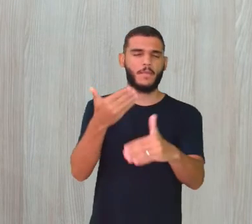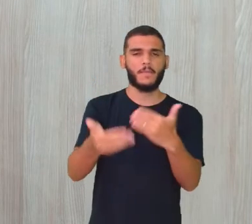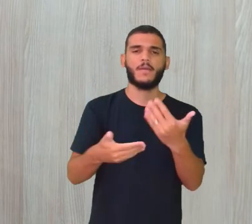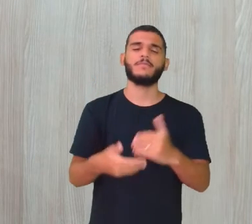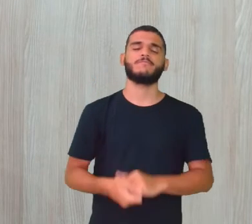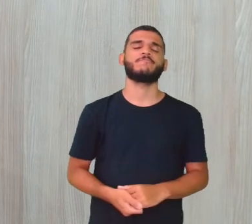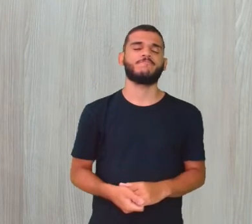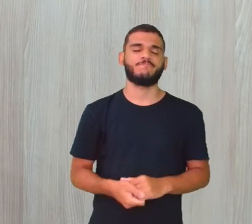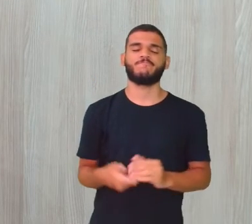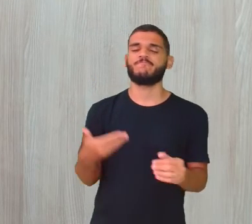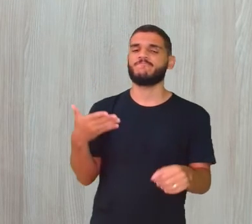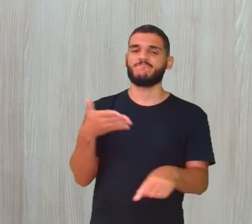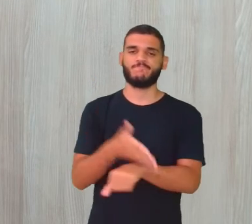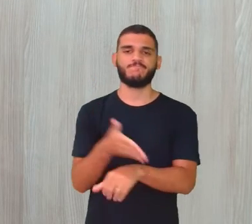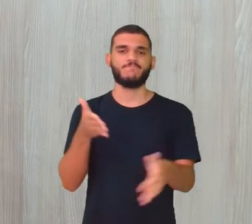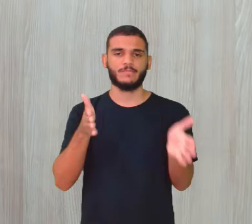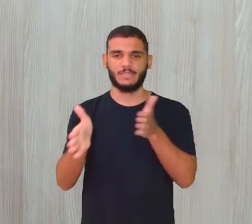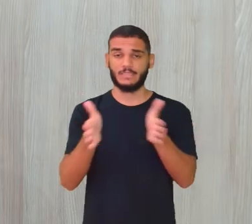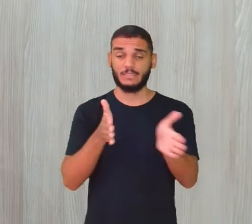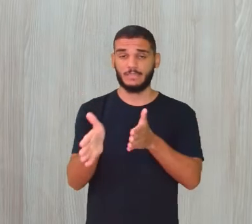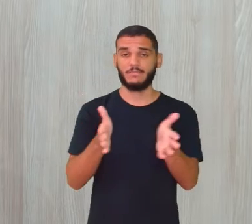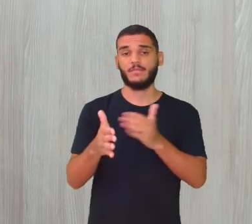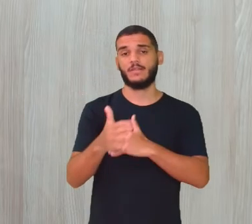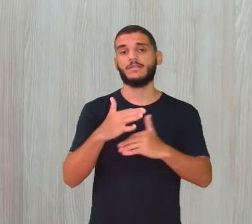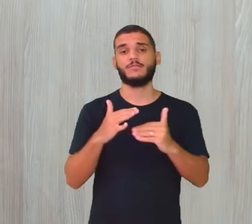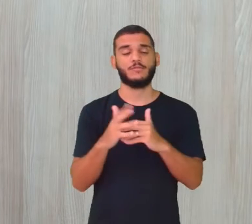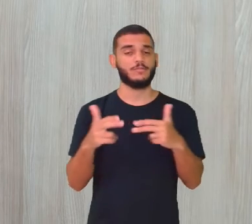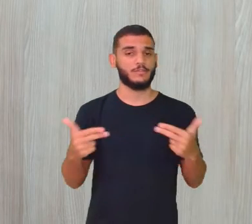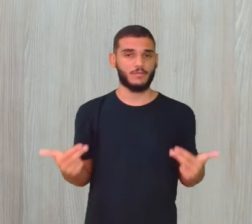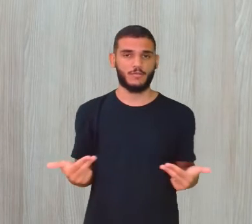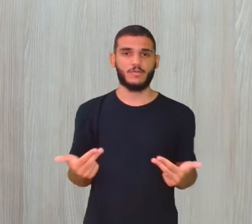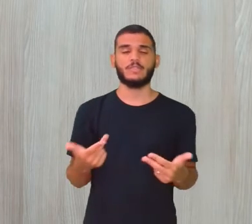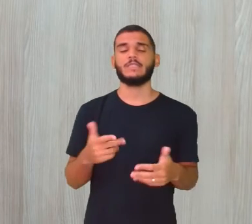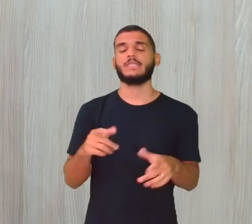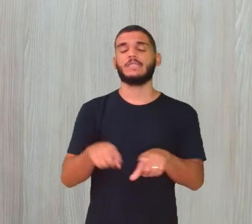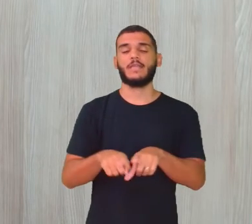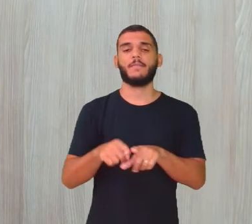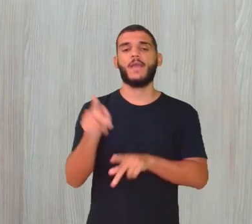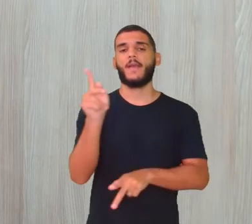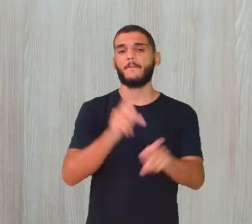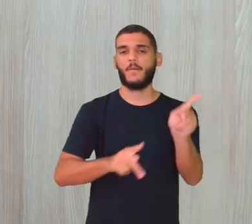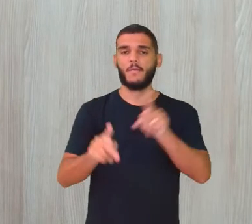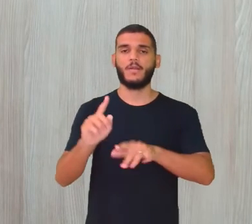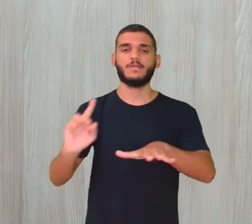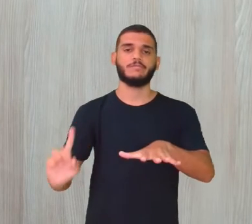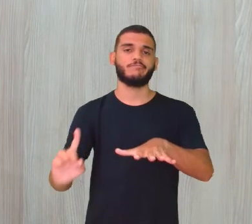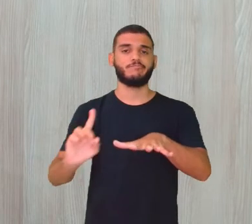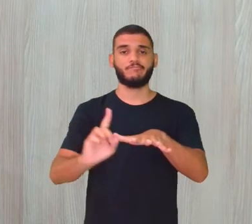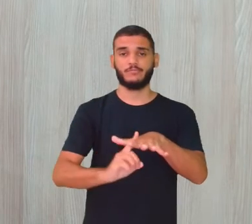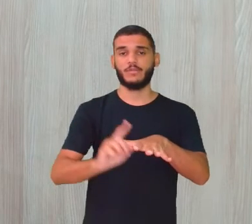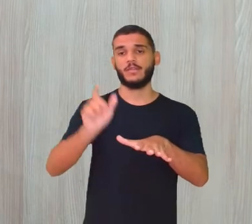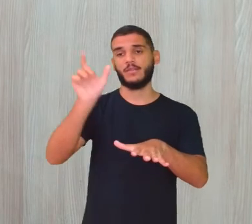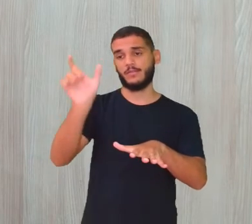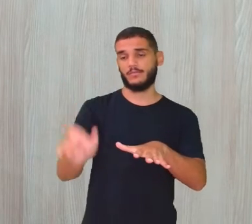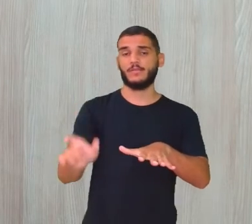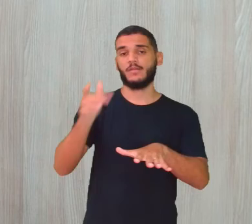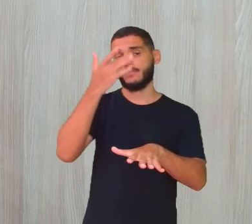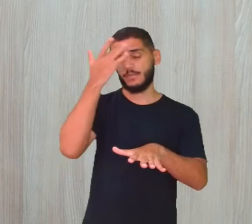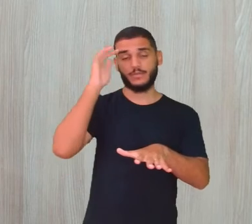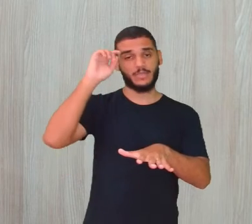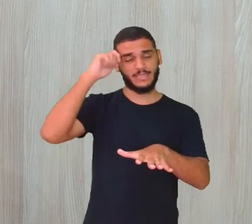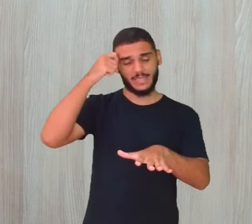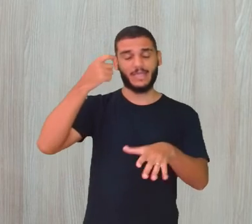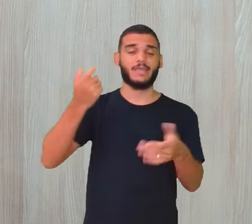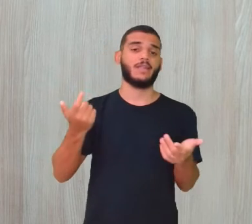em acesso, né? E que cada vez mais essa população seja incluída, cada vez mais a gente veja, que